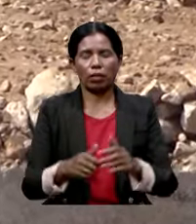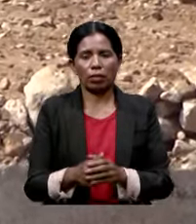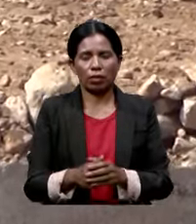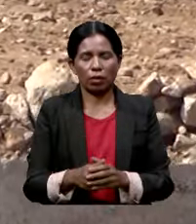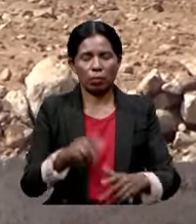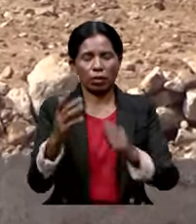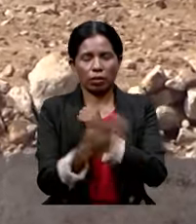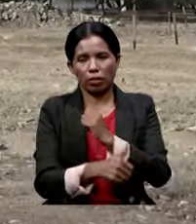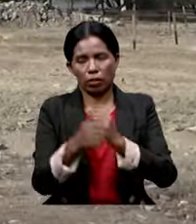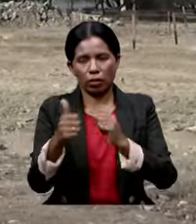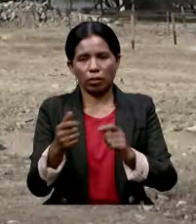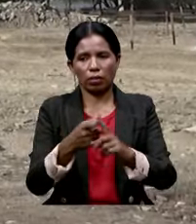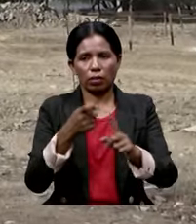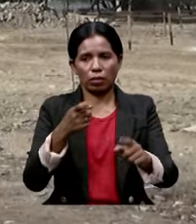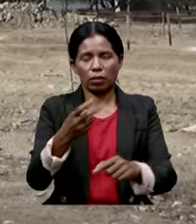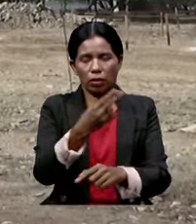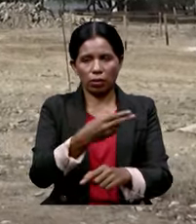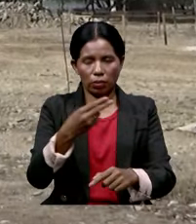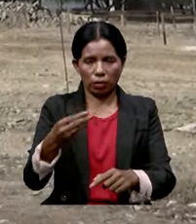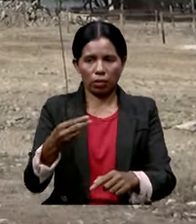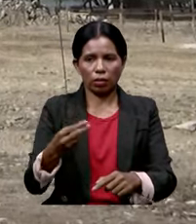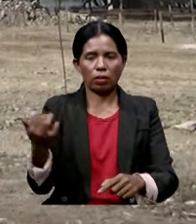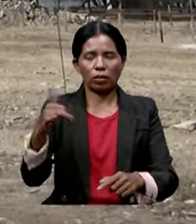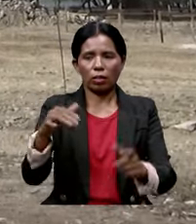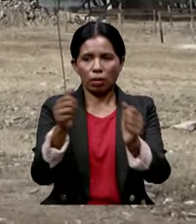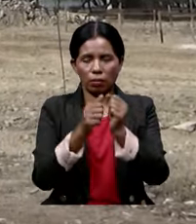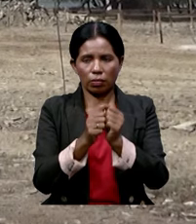lokal. Estrangeru nya usi Indonesia nya siram untuk